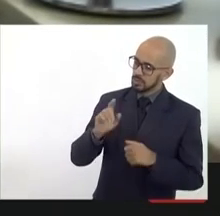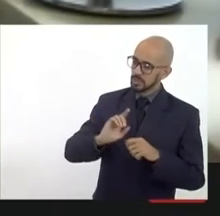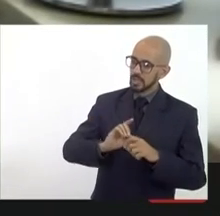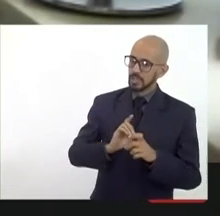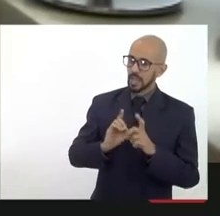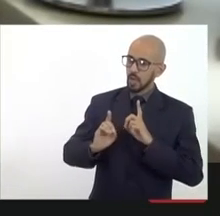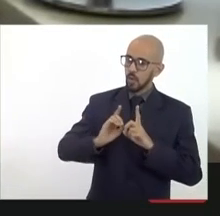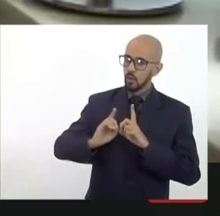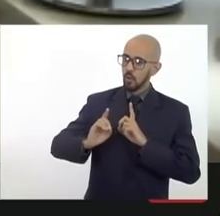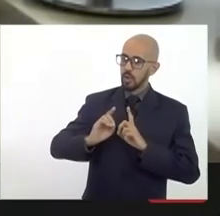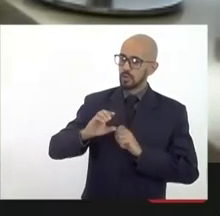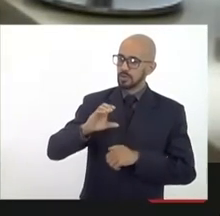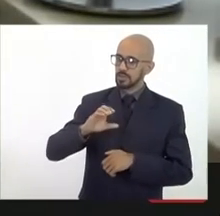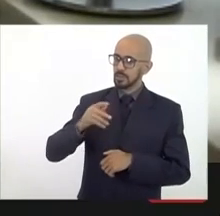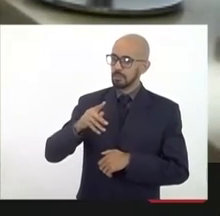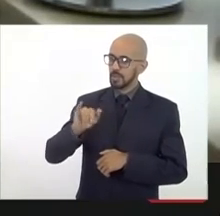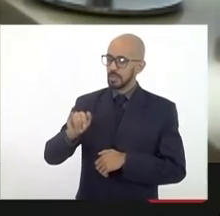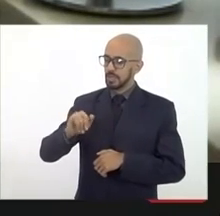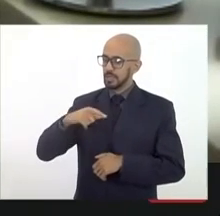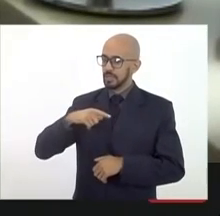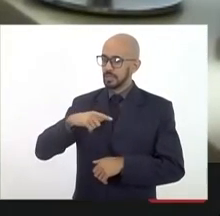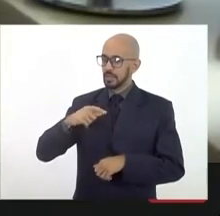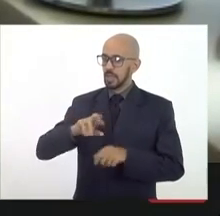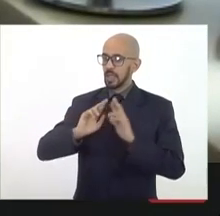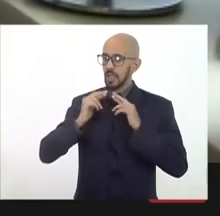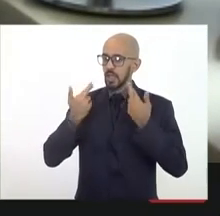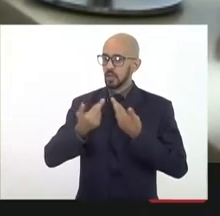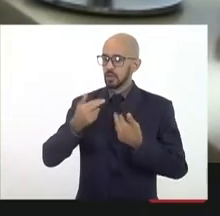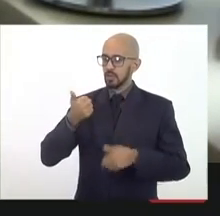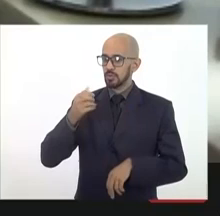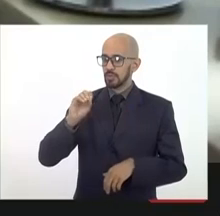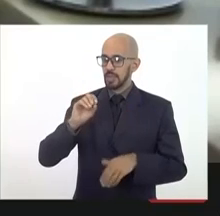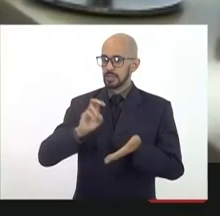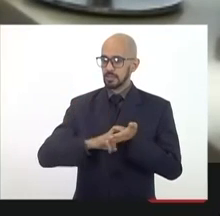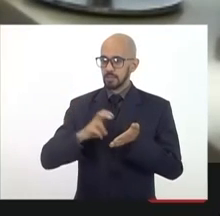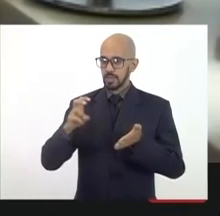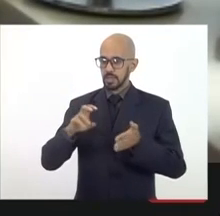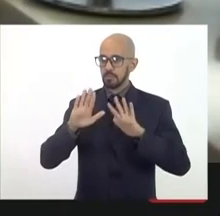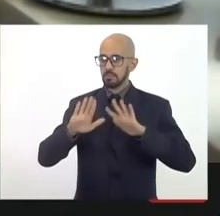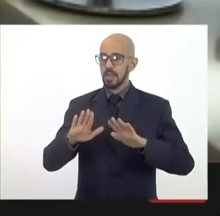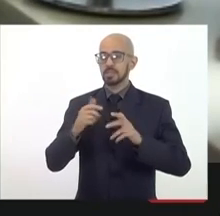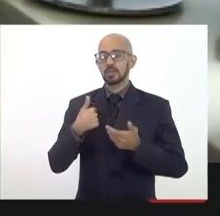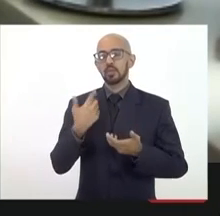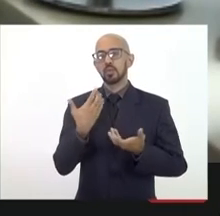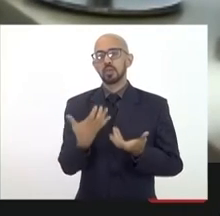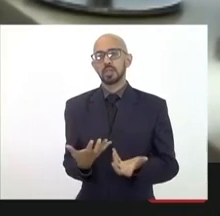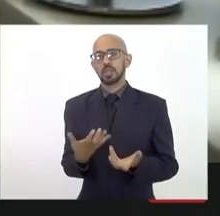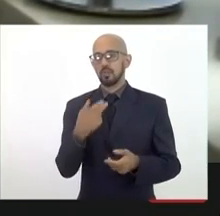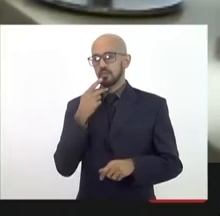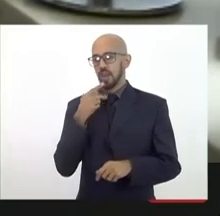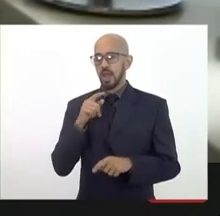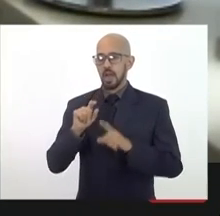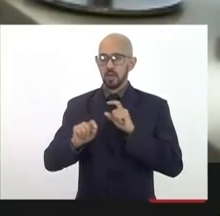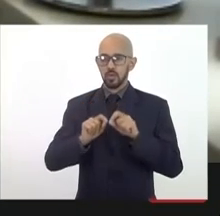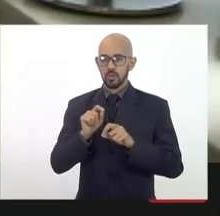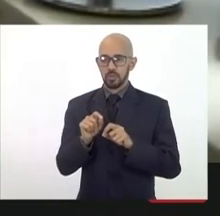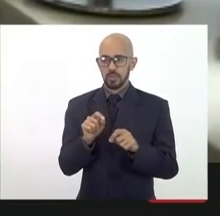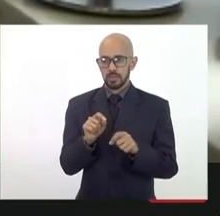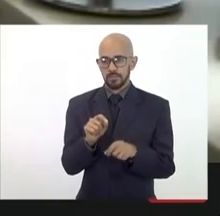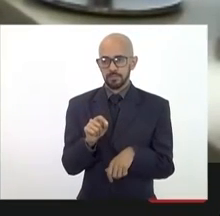com a CPI, que tem reunião às 10 da manhã. Mas eu queria só dizer ao Wagner